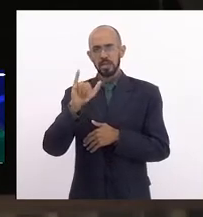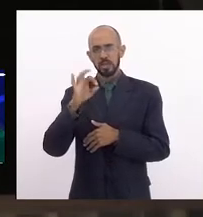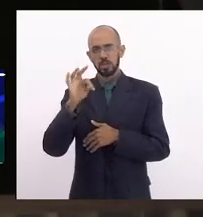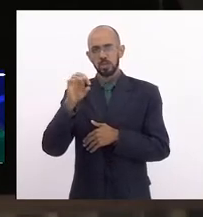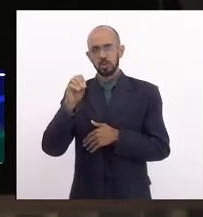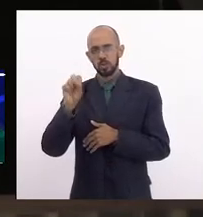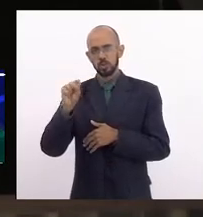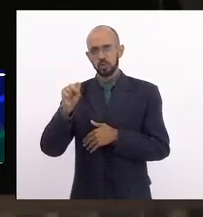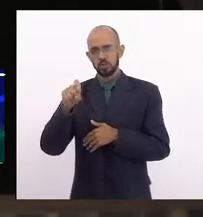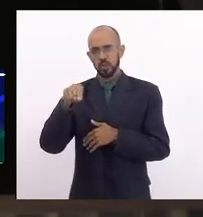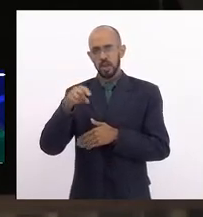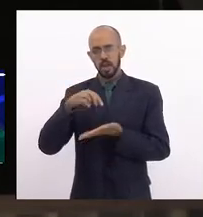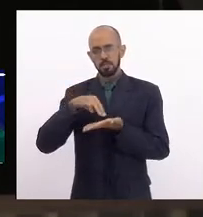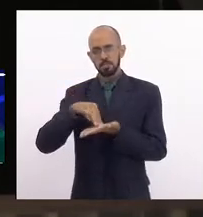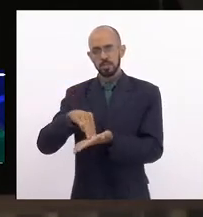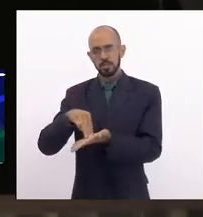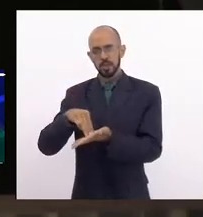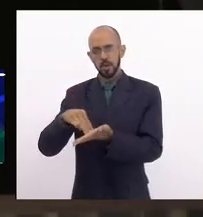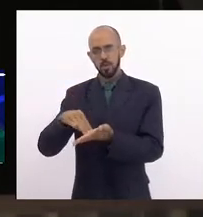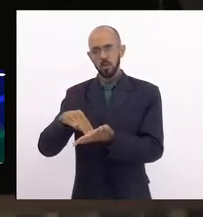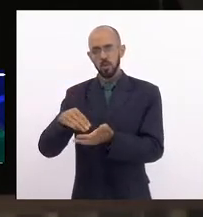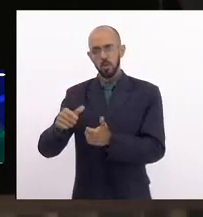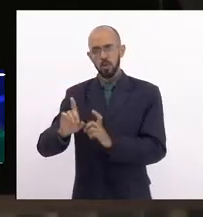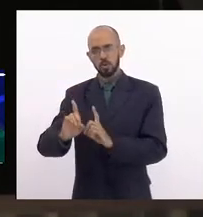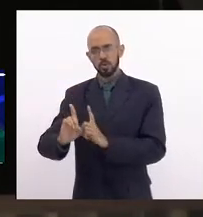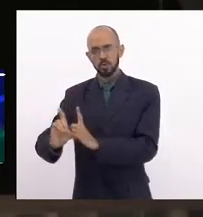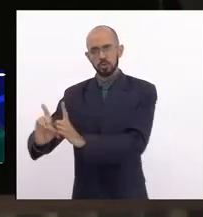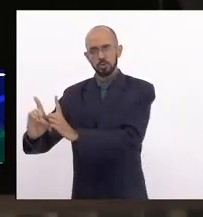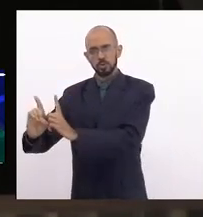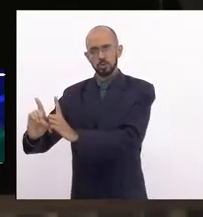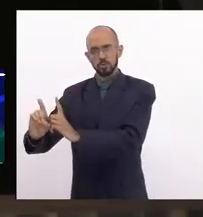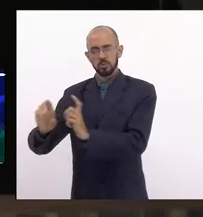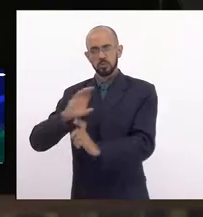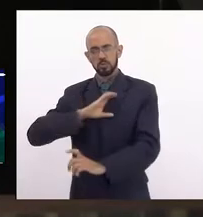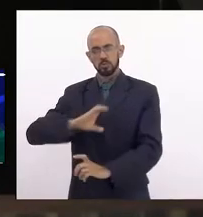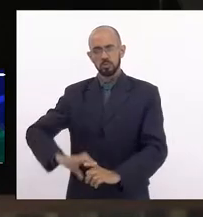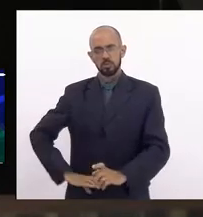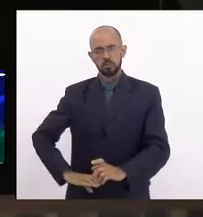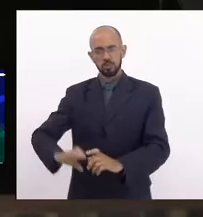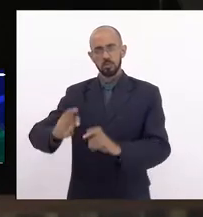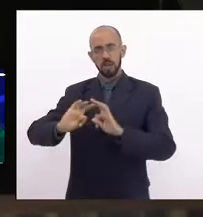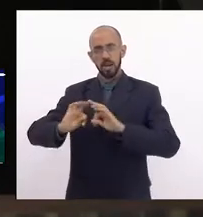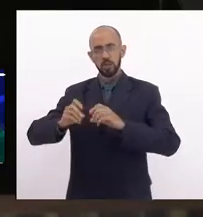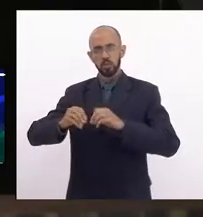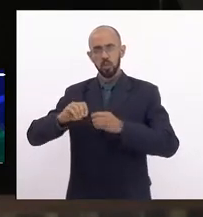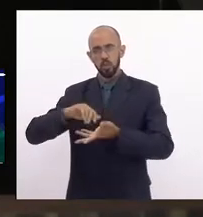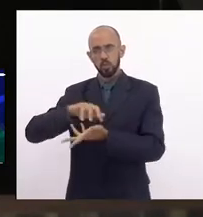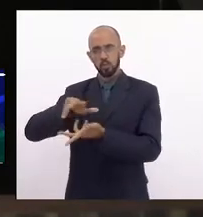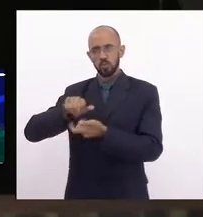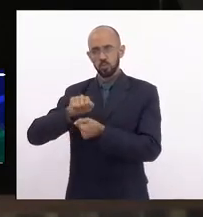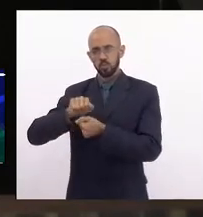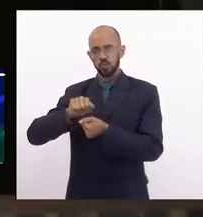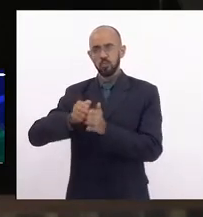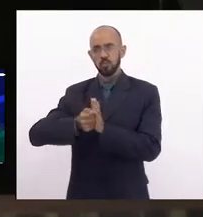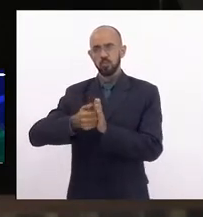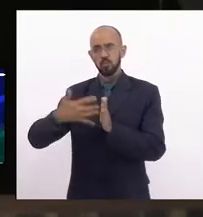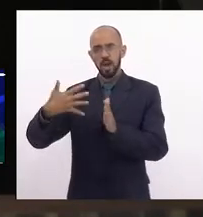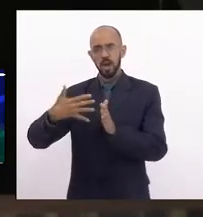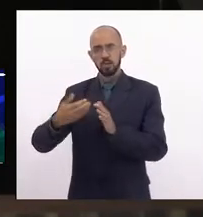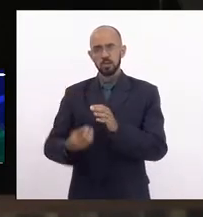missão Apostólica dos cristãos dirigindo a todo mundo muitos autores